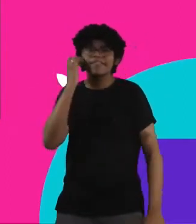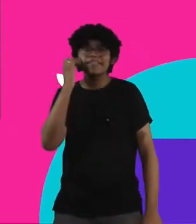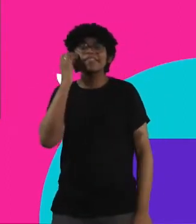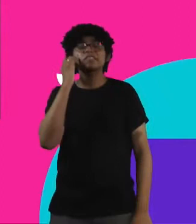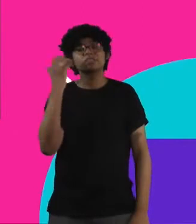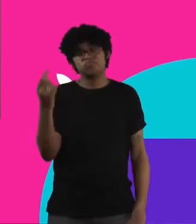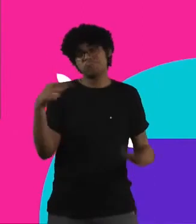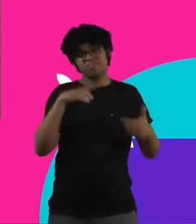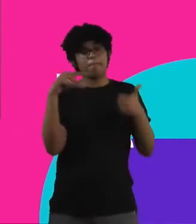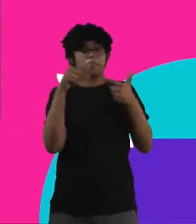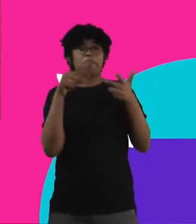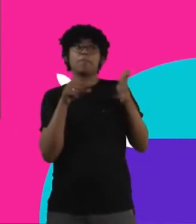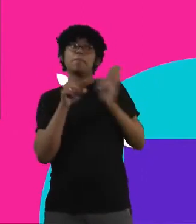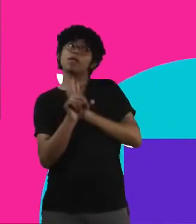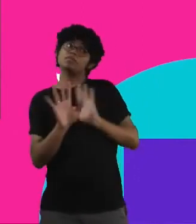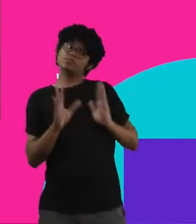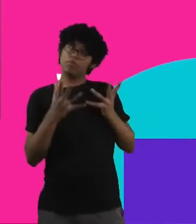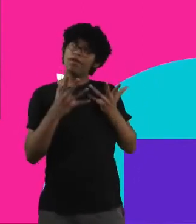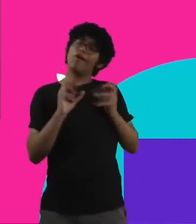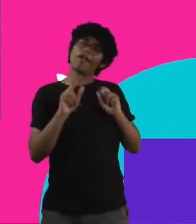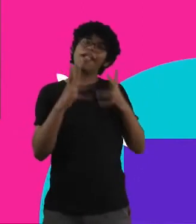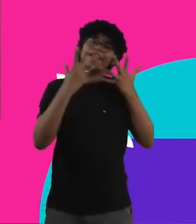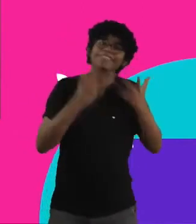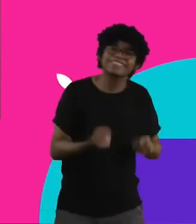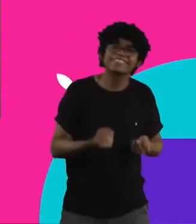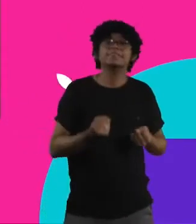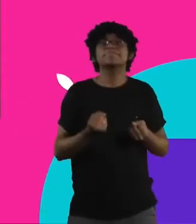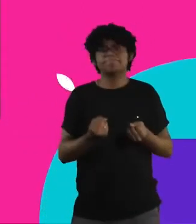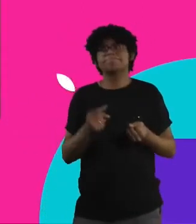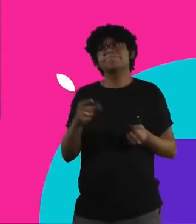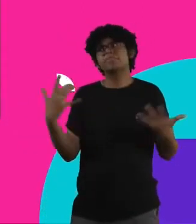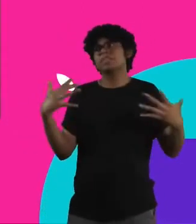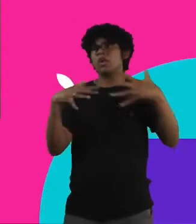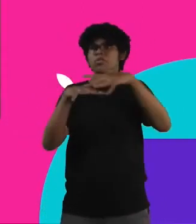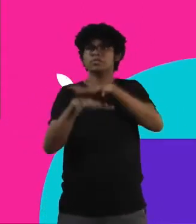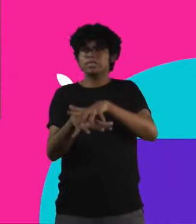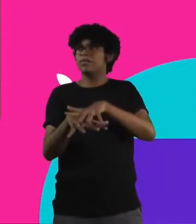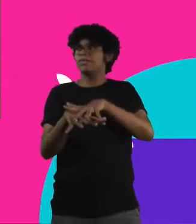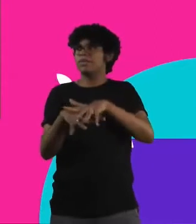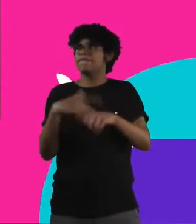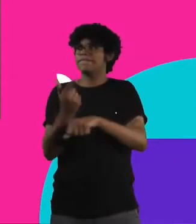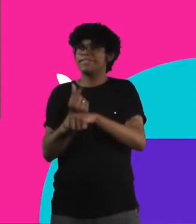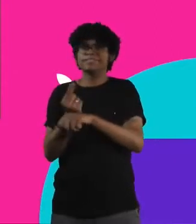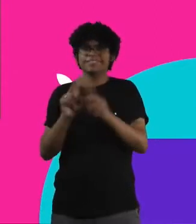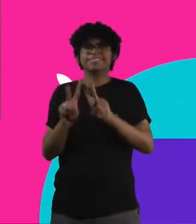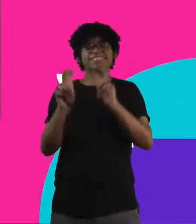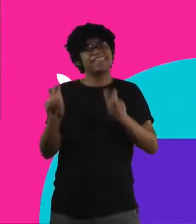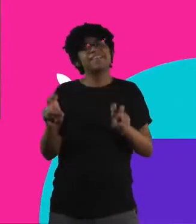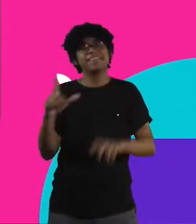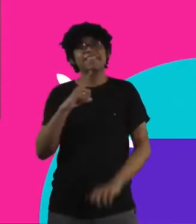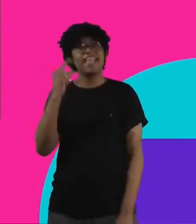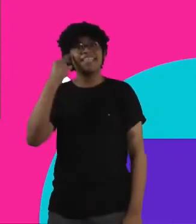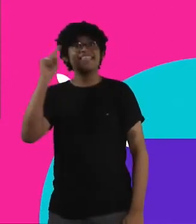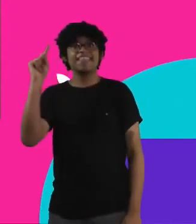essenciais para poder aceitar o convite. E a questão de inclusão financeira para mim, ela tem muito a ideia de